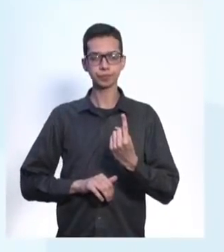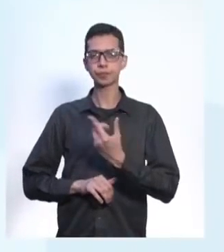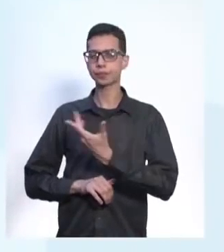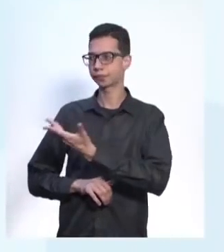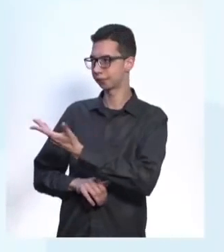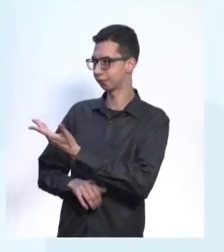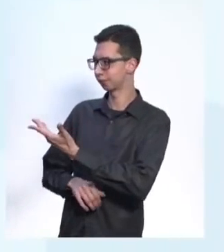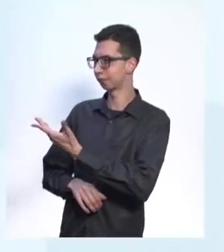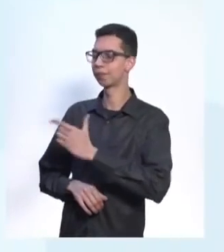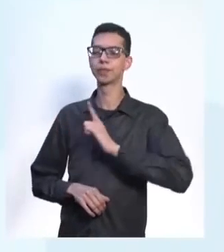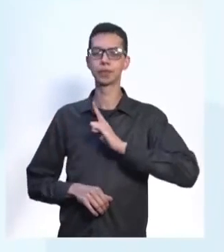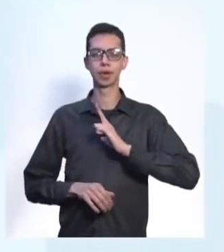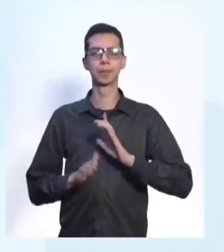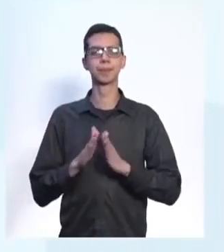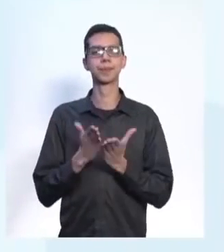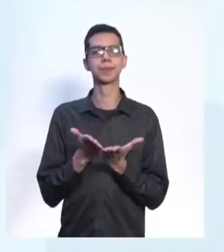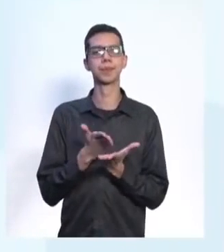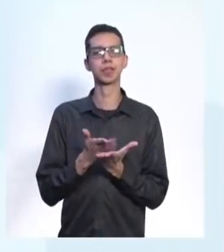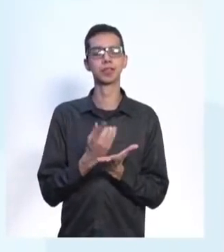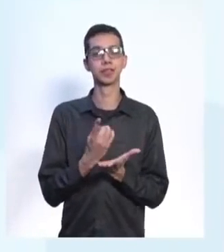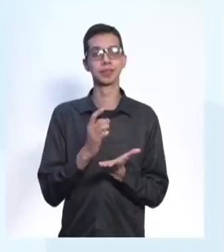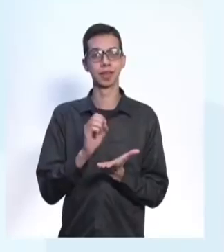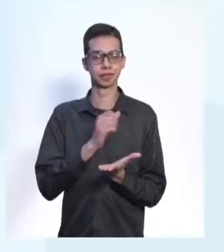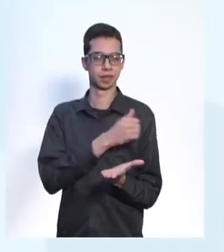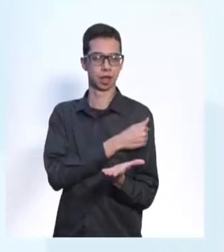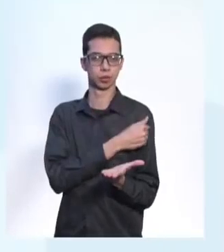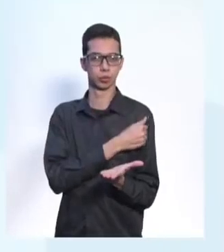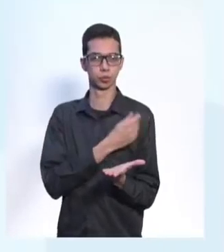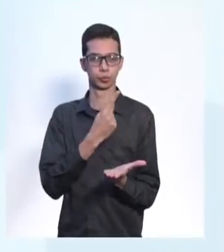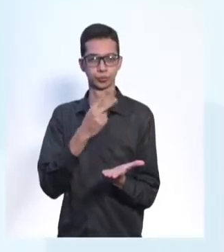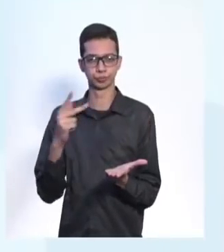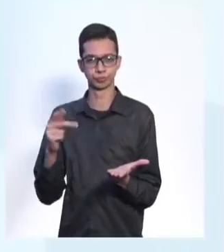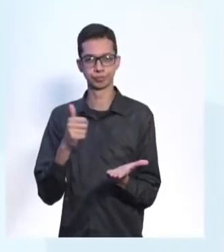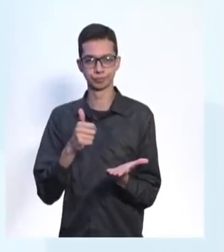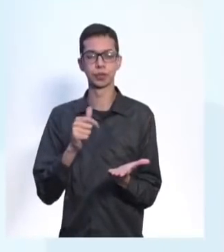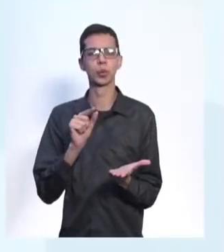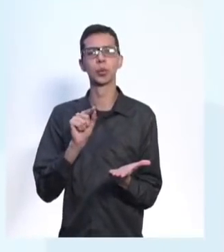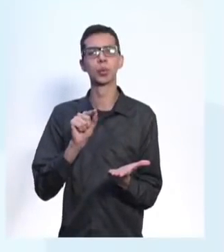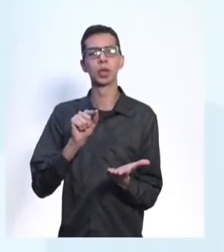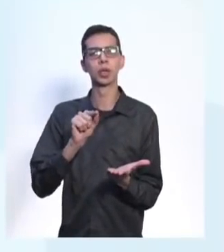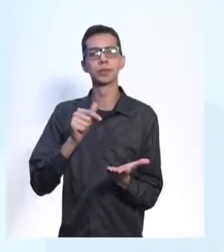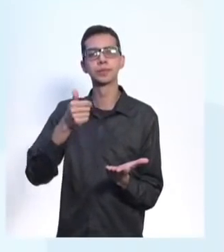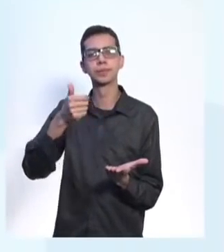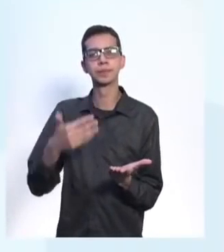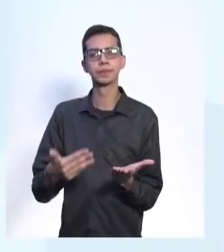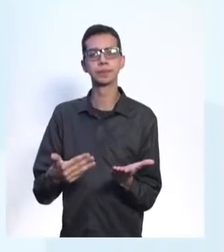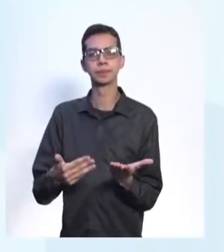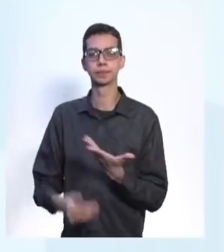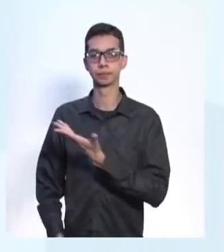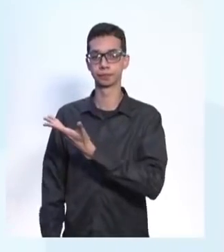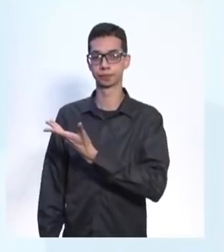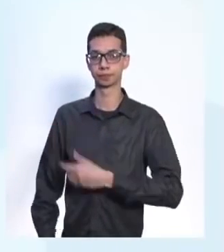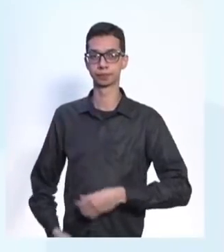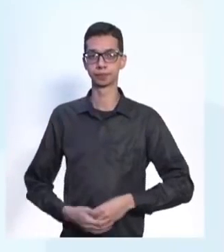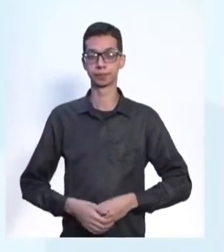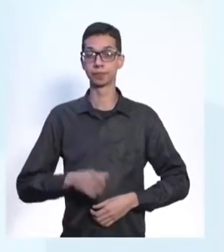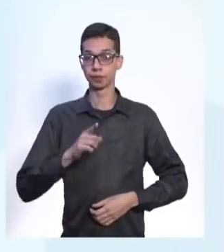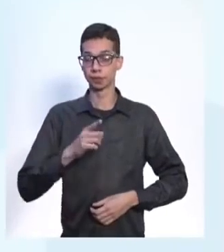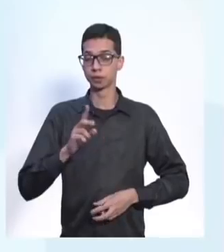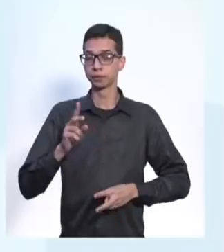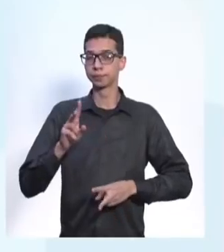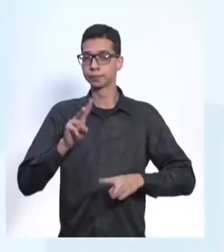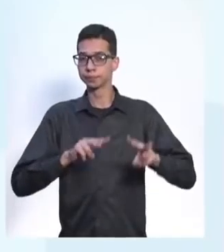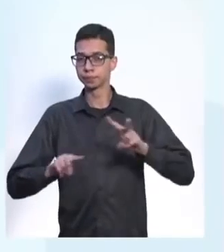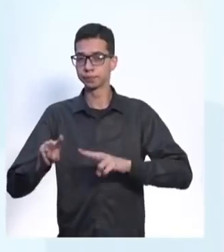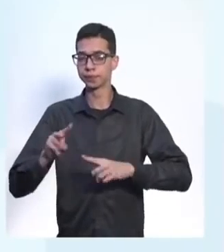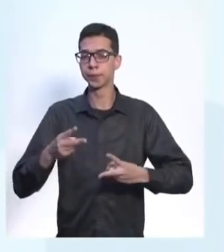aluno, lá na página 10. Está escrito o seguinte: identifique se a representação gráfica